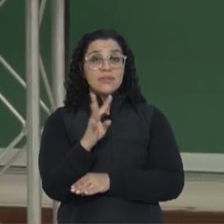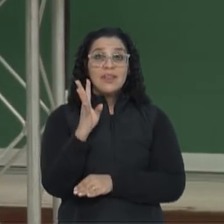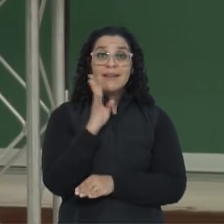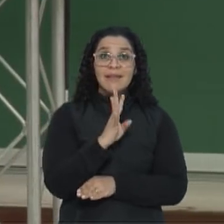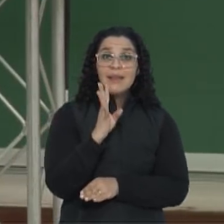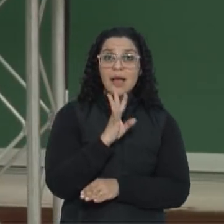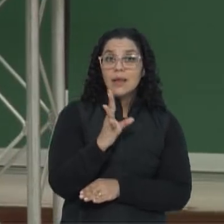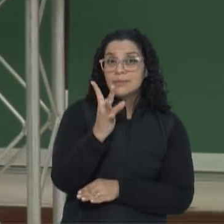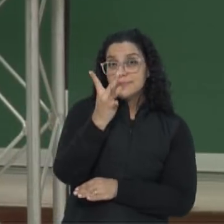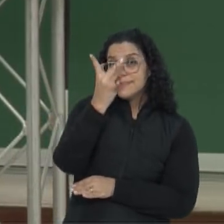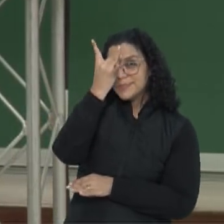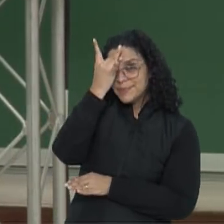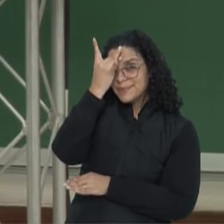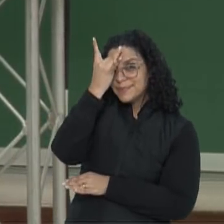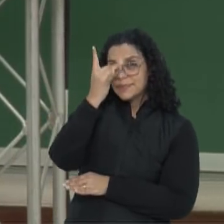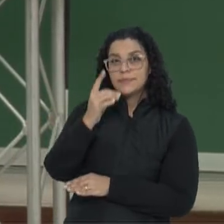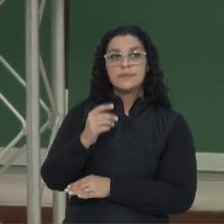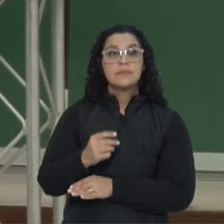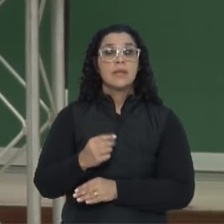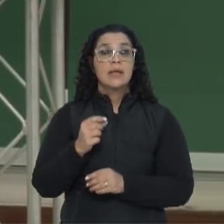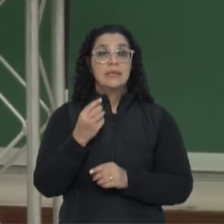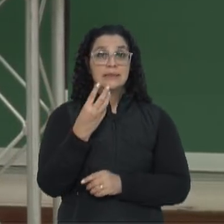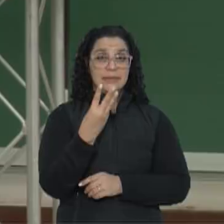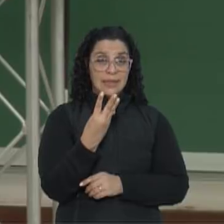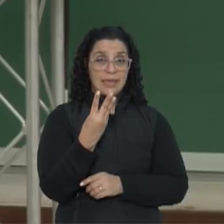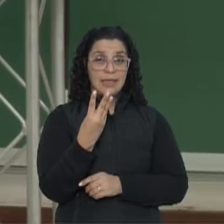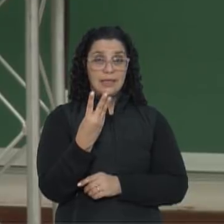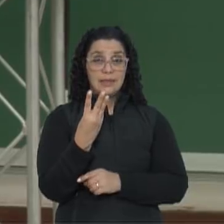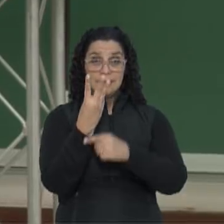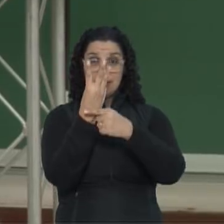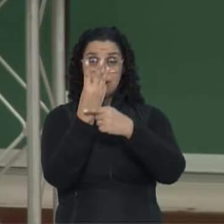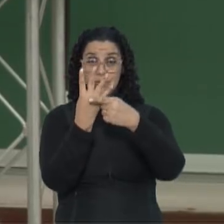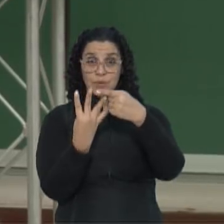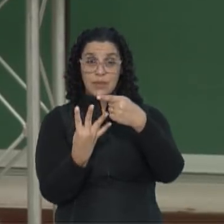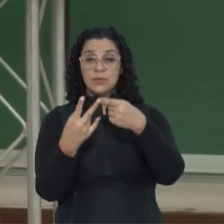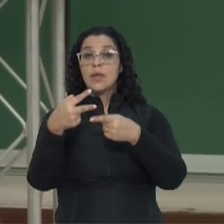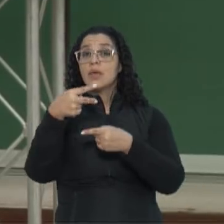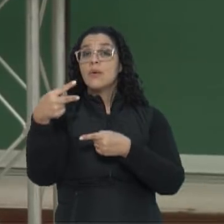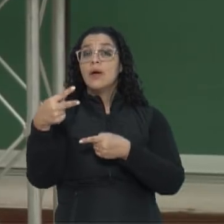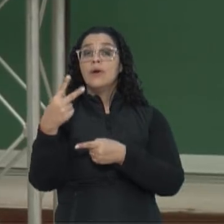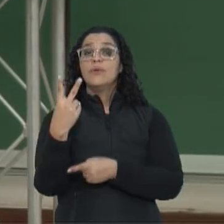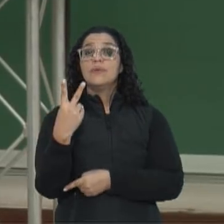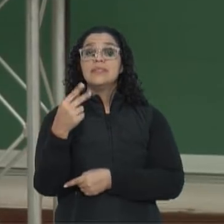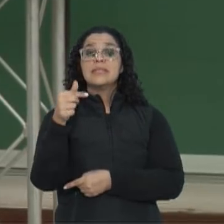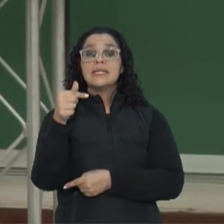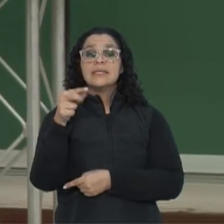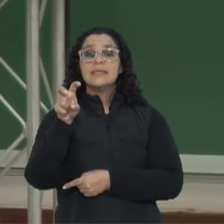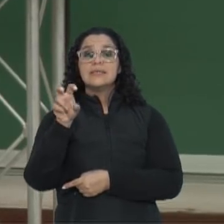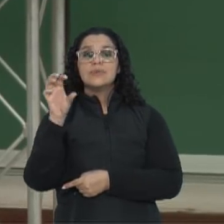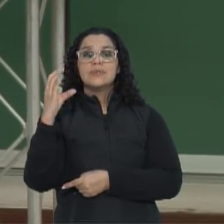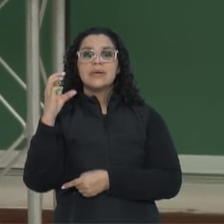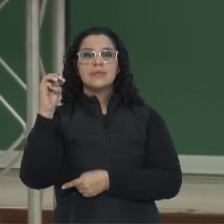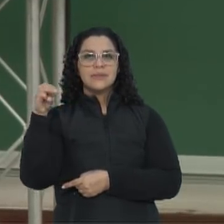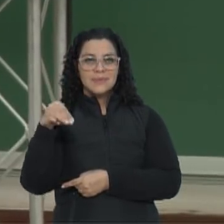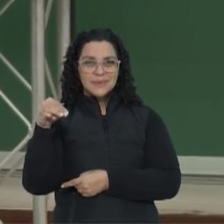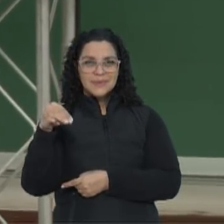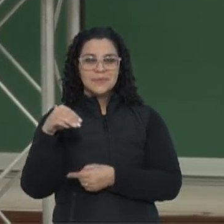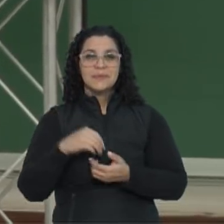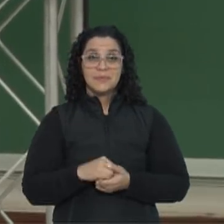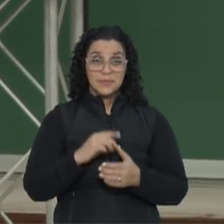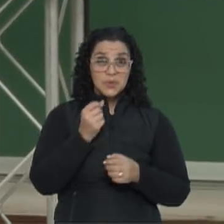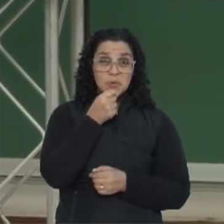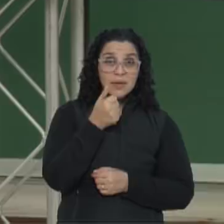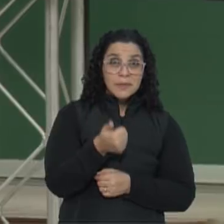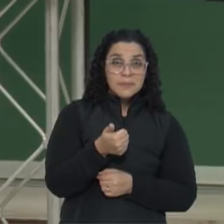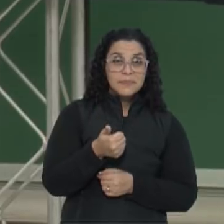legal, guarda isso aí na cabeça de vocês. 3/4 equivale a 75 centímetros. Tudo